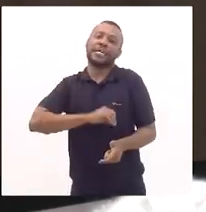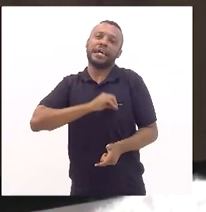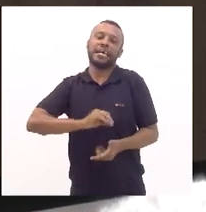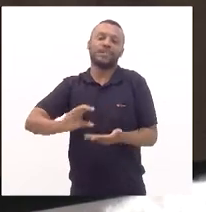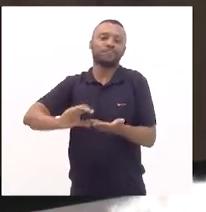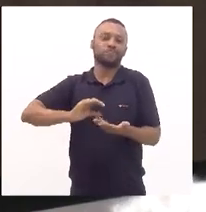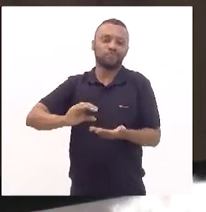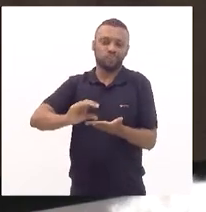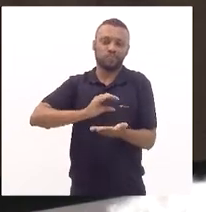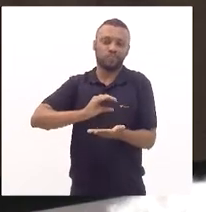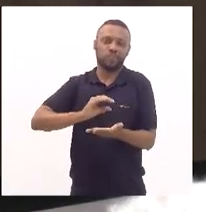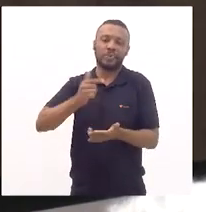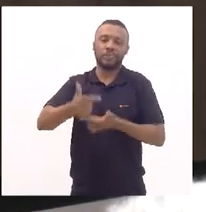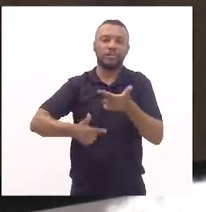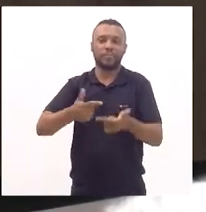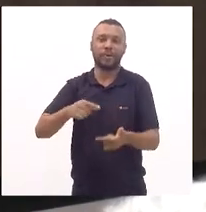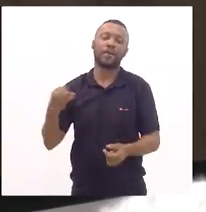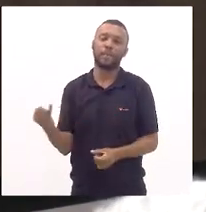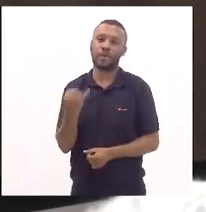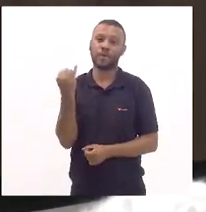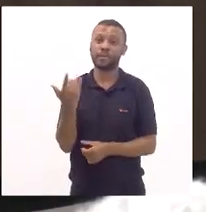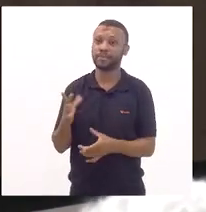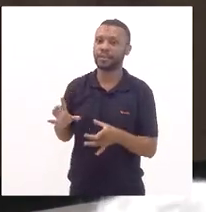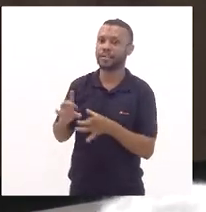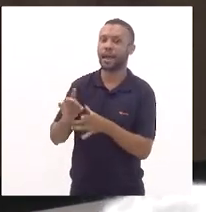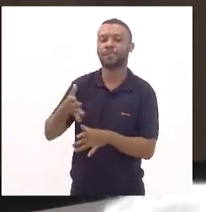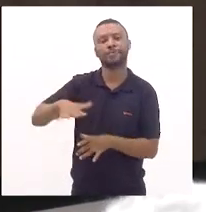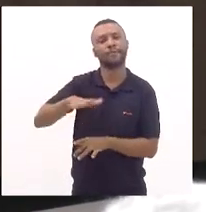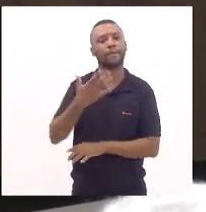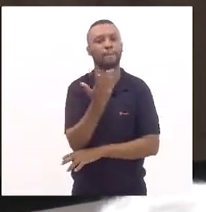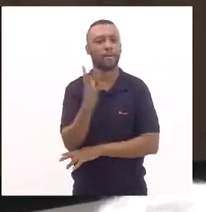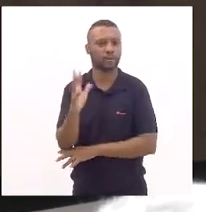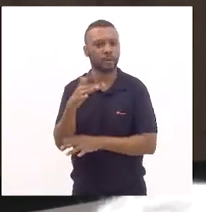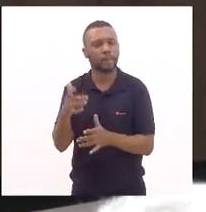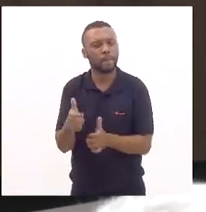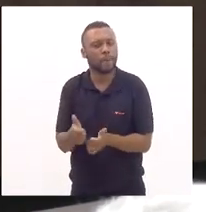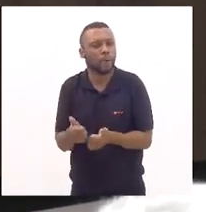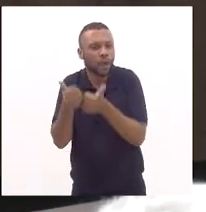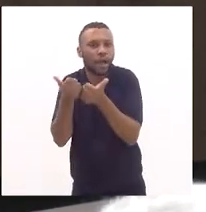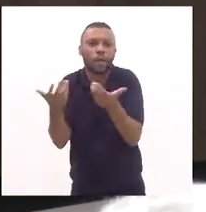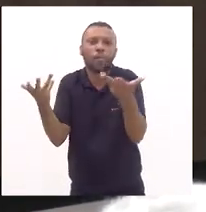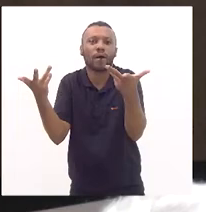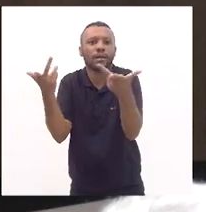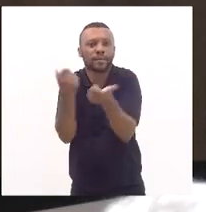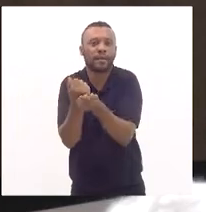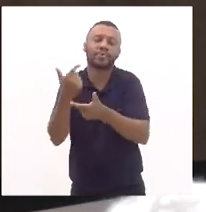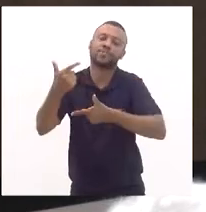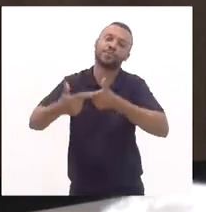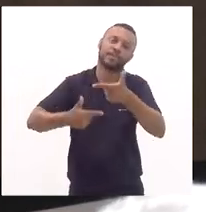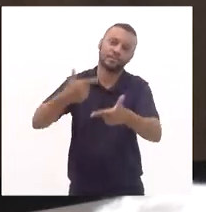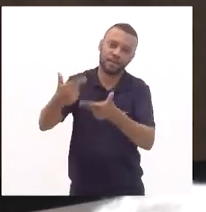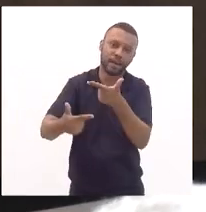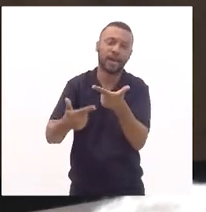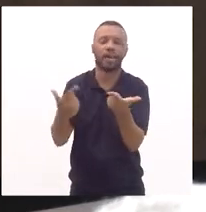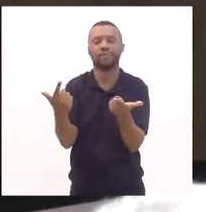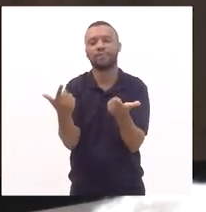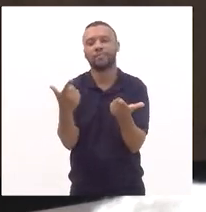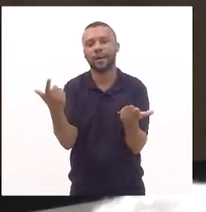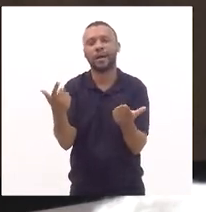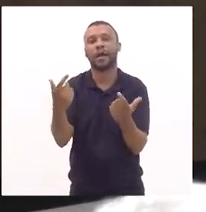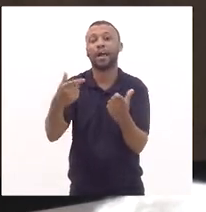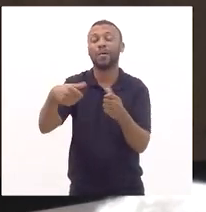faz um trabalho fundamental para o meio ambiente. Então, melhorar a qualidade do trabalho,